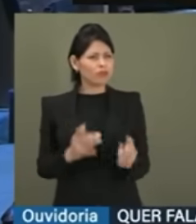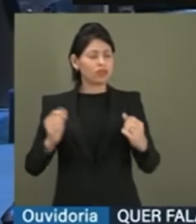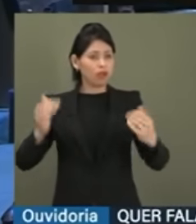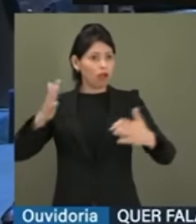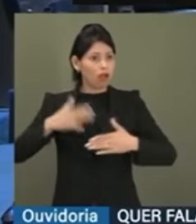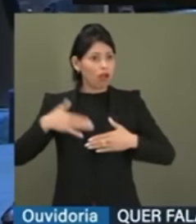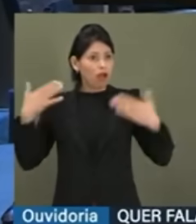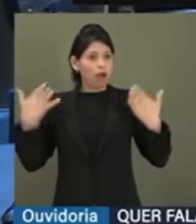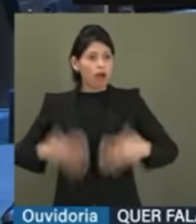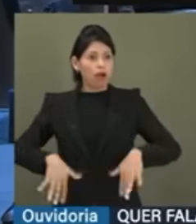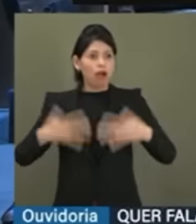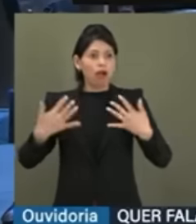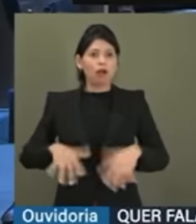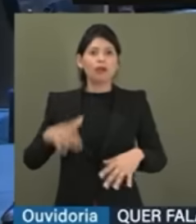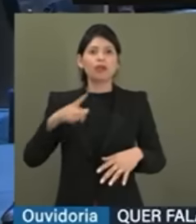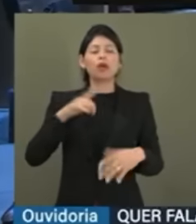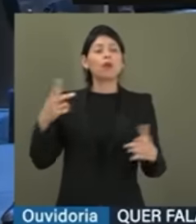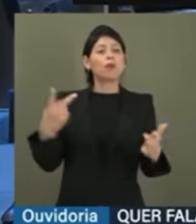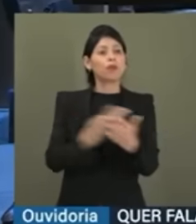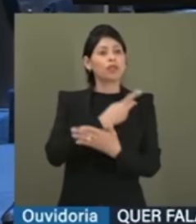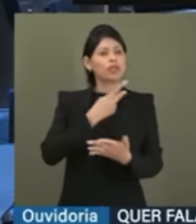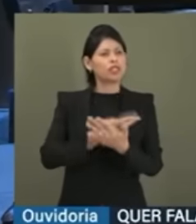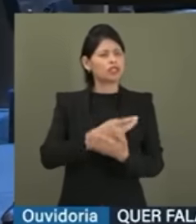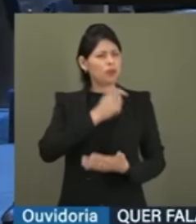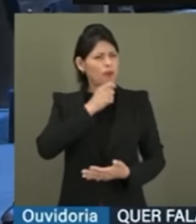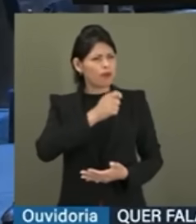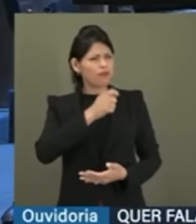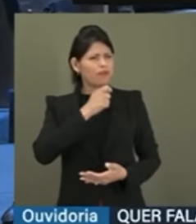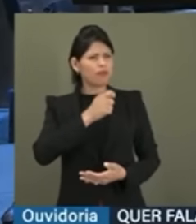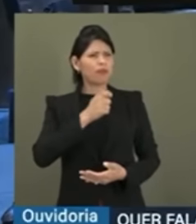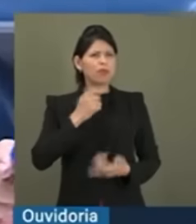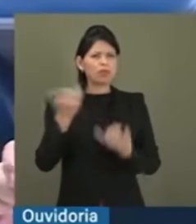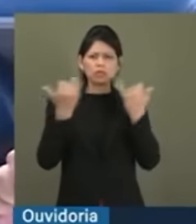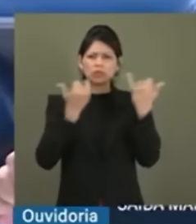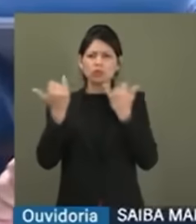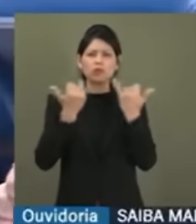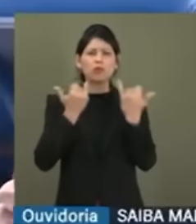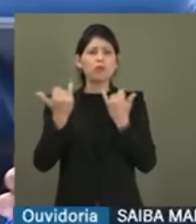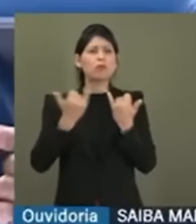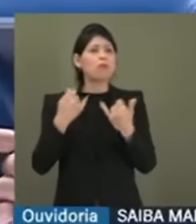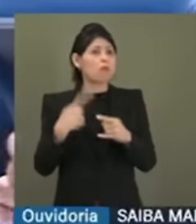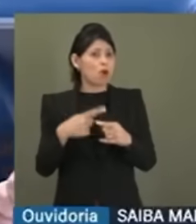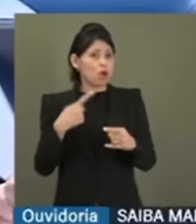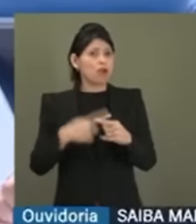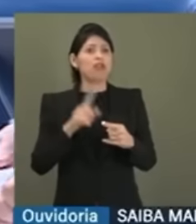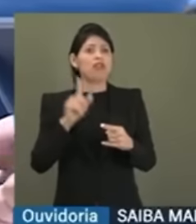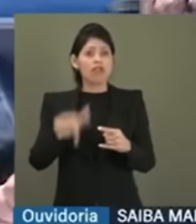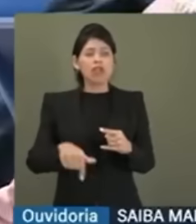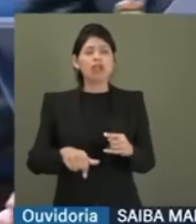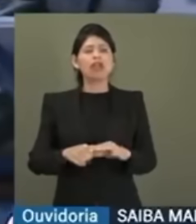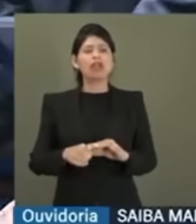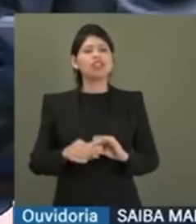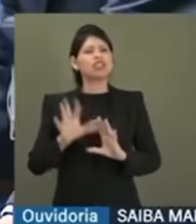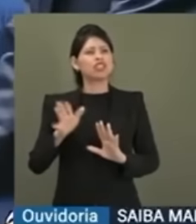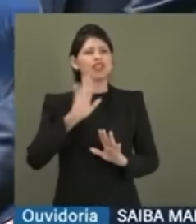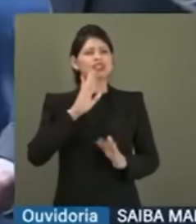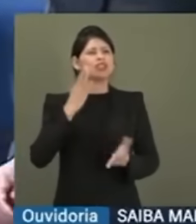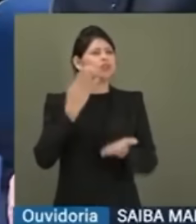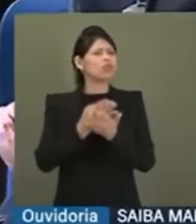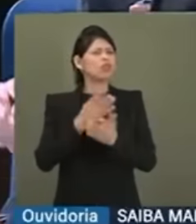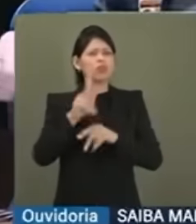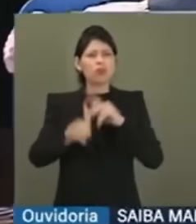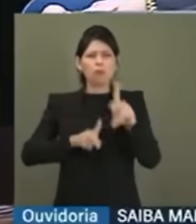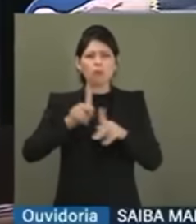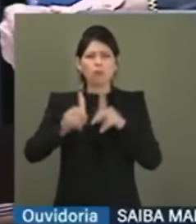surpreendido com essa notícia de um veículo independente né que é admirado pelos pelo povo brasileiro